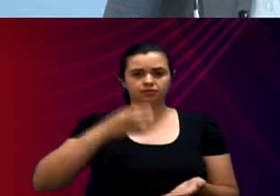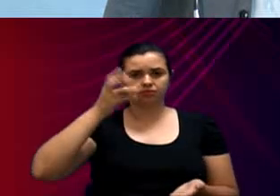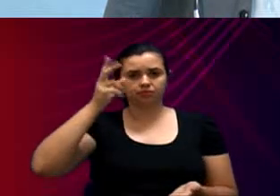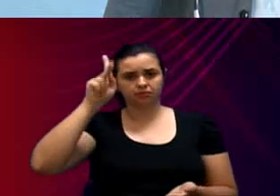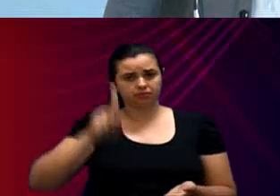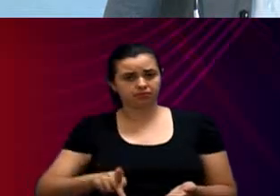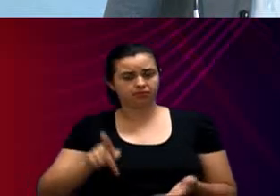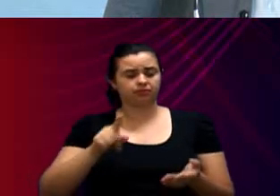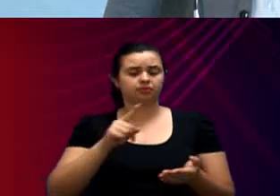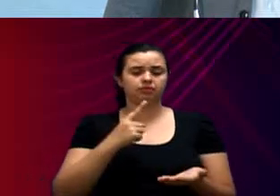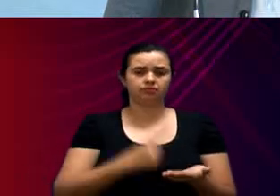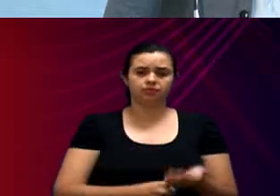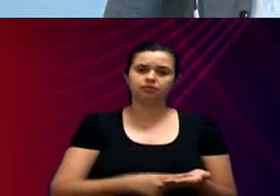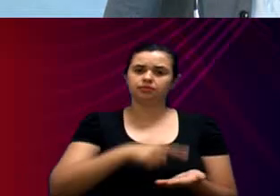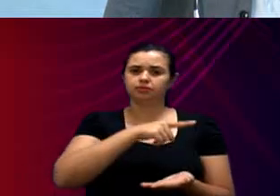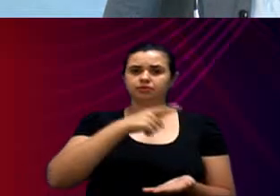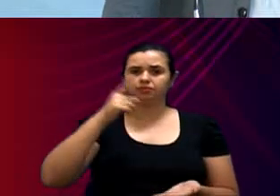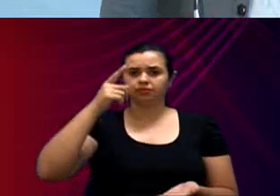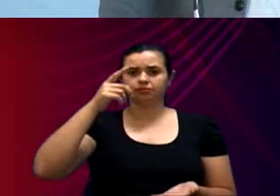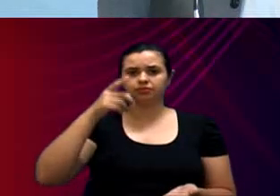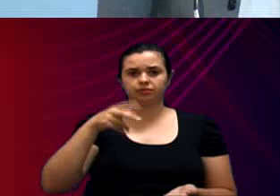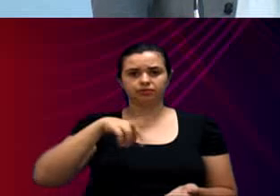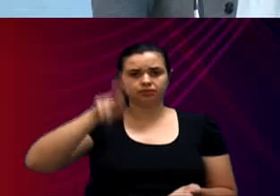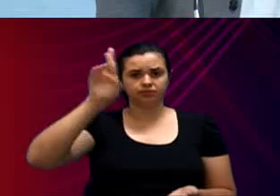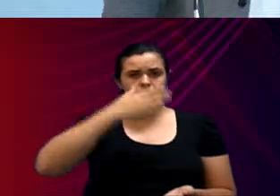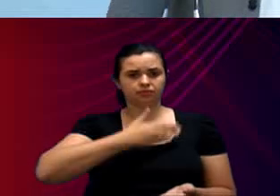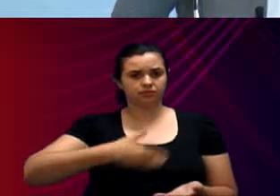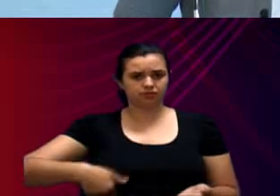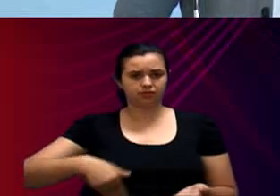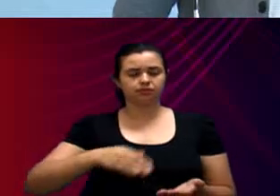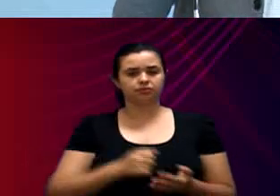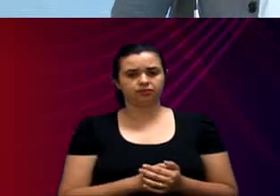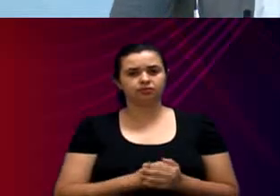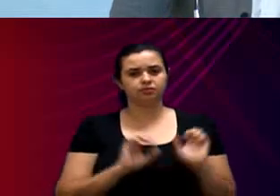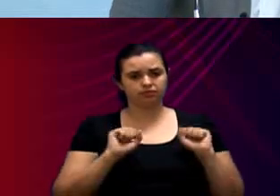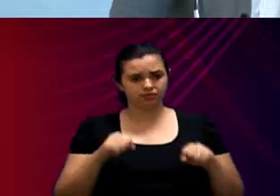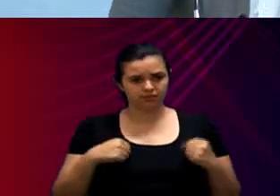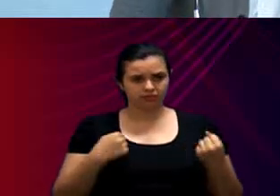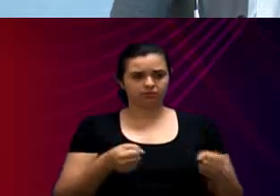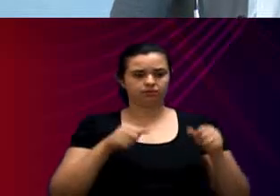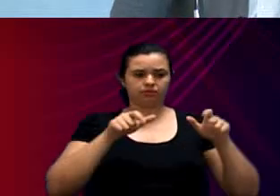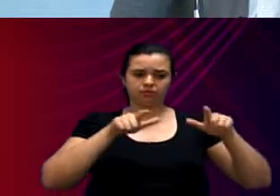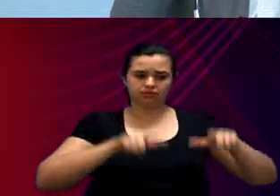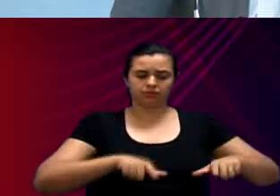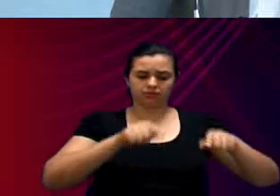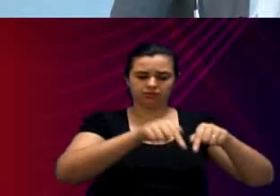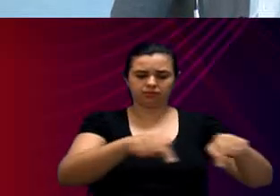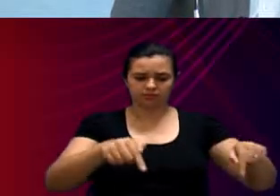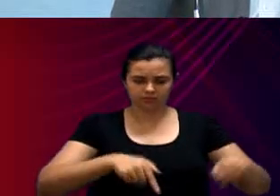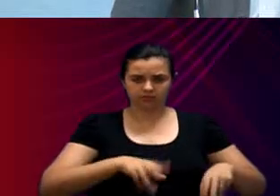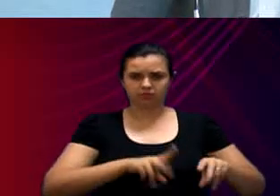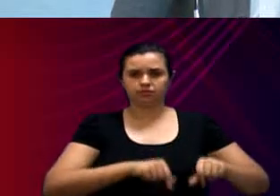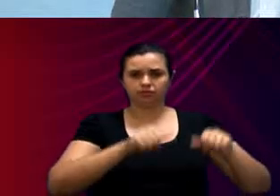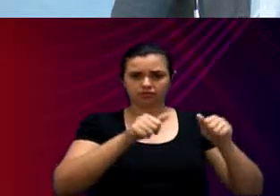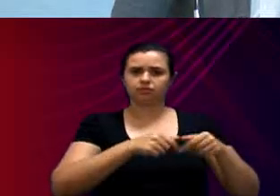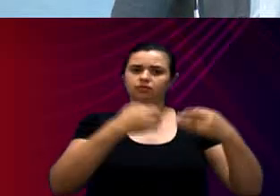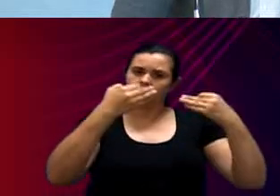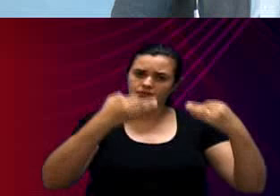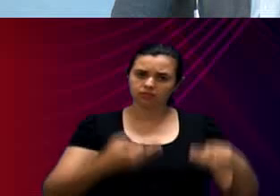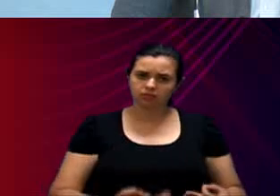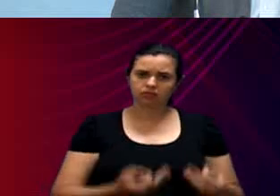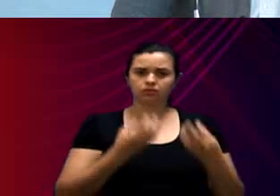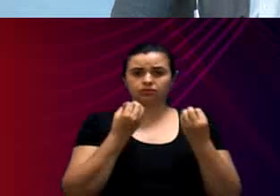com certeza nós vamos apoiar para que tenha uma área escolhida, que essa área seja uma área, né, que tenha dignidade, uma área que